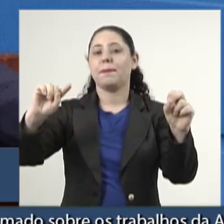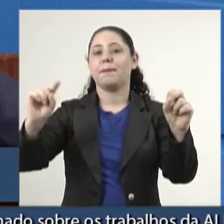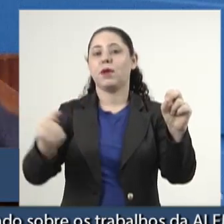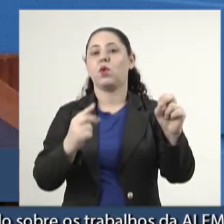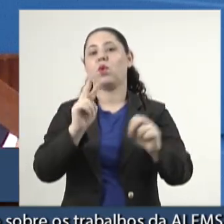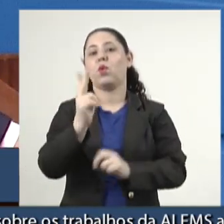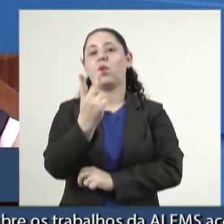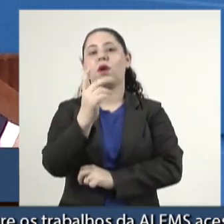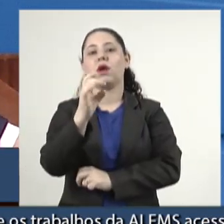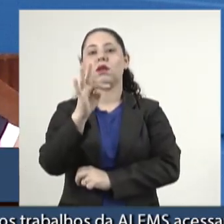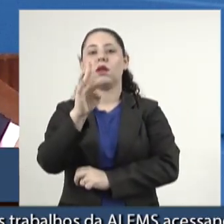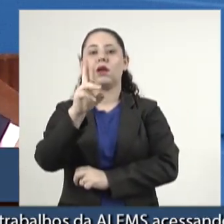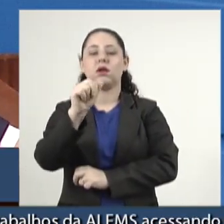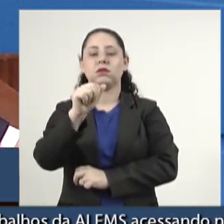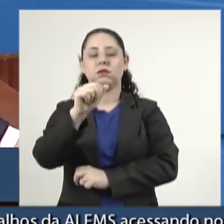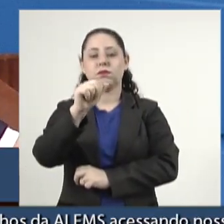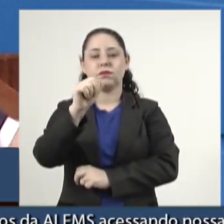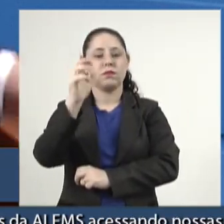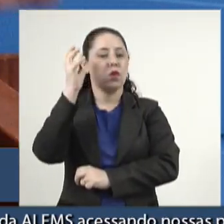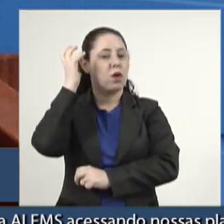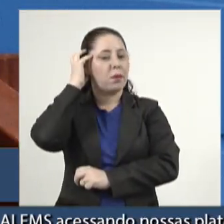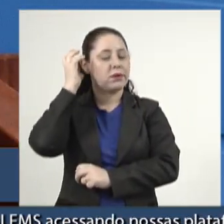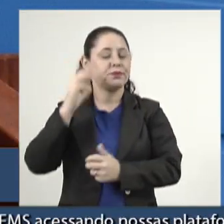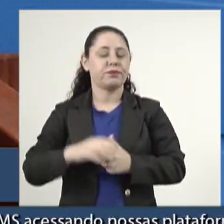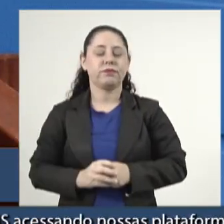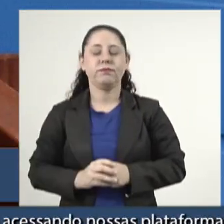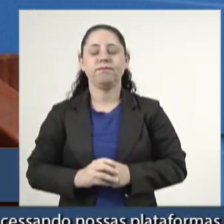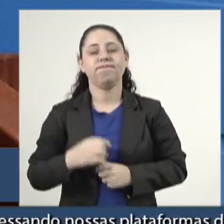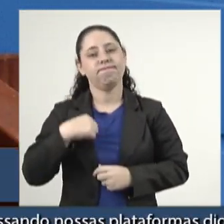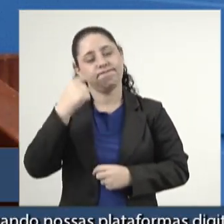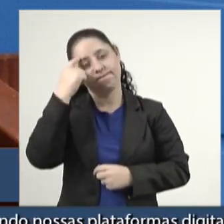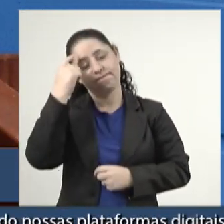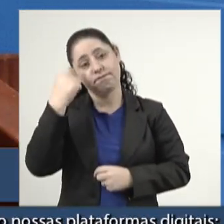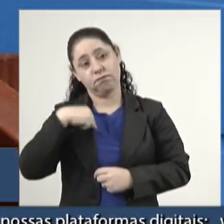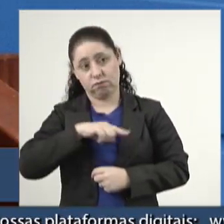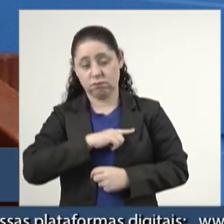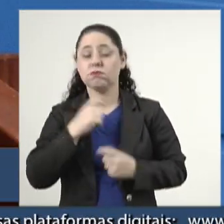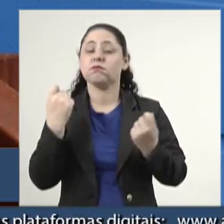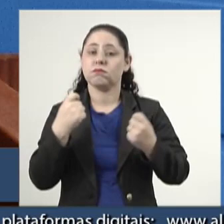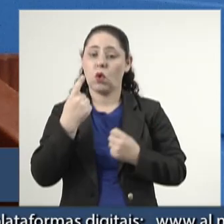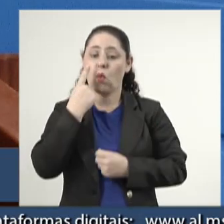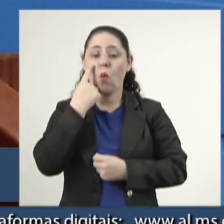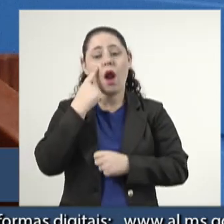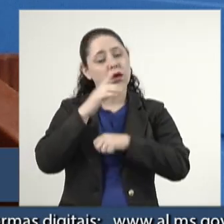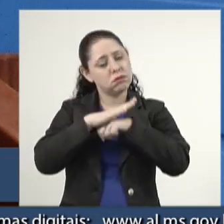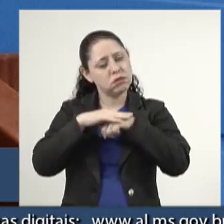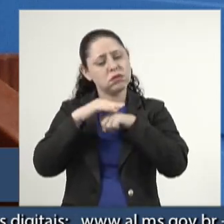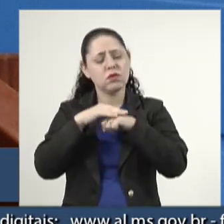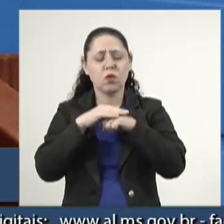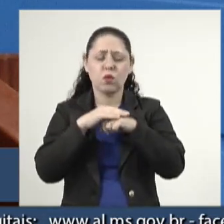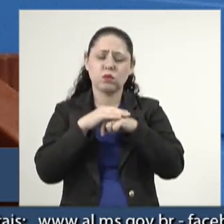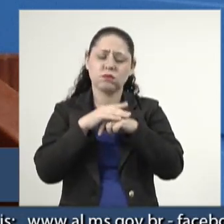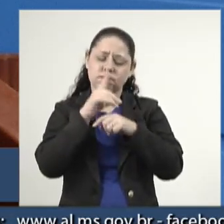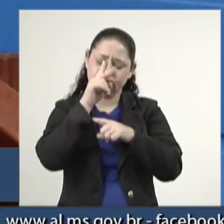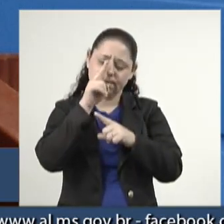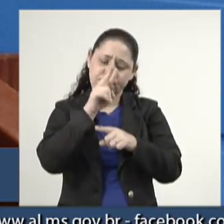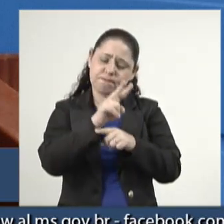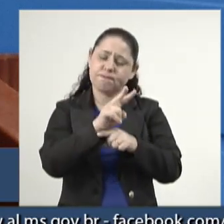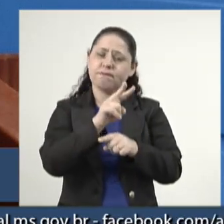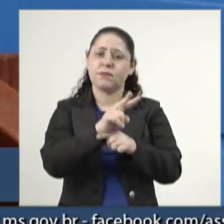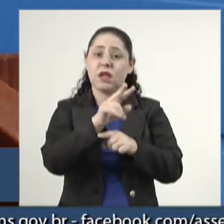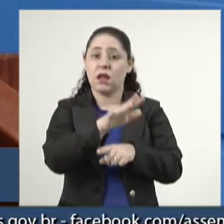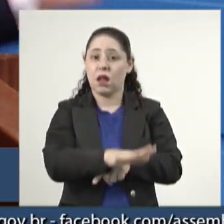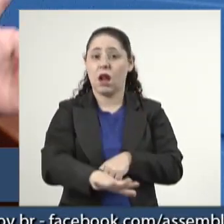hectares no Mato Grosso. Permite uma parte, deputado? Então, eu acho que nós precisamos olhar com mais carinho essa região, que